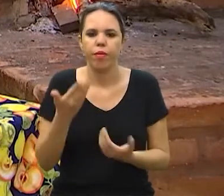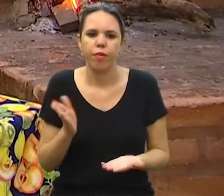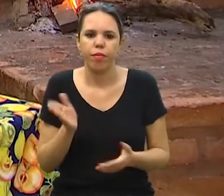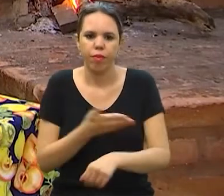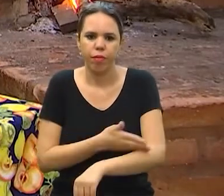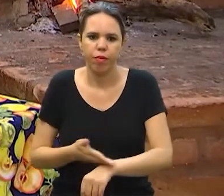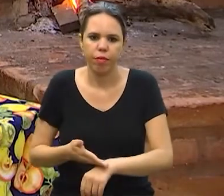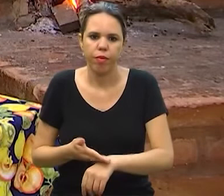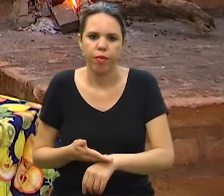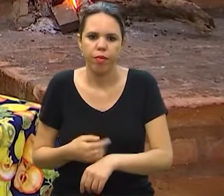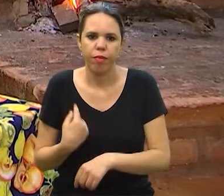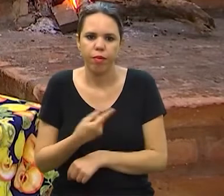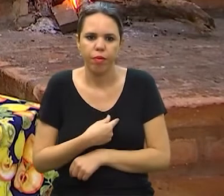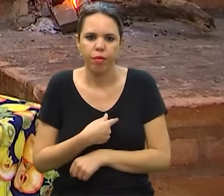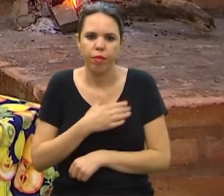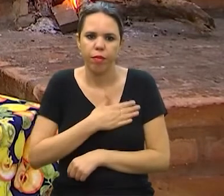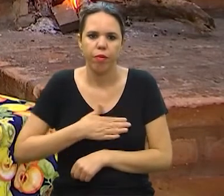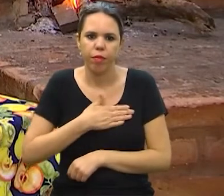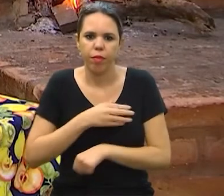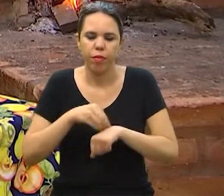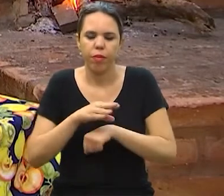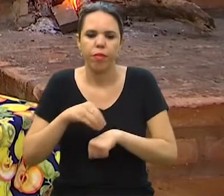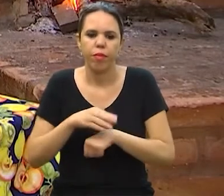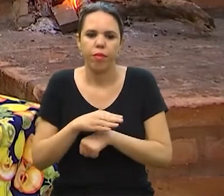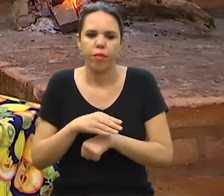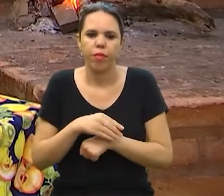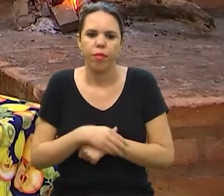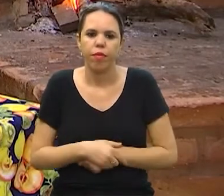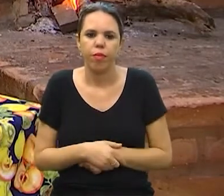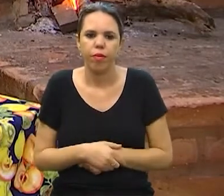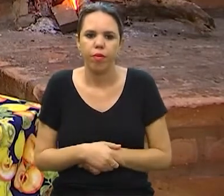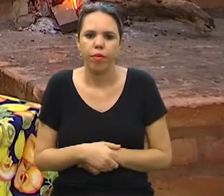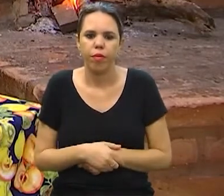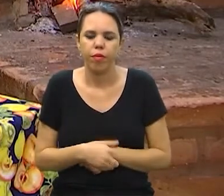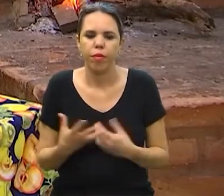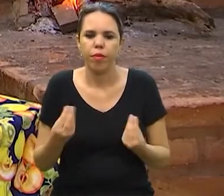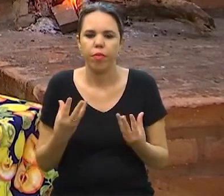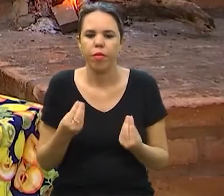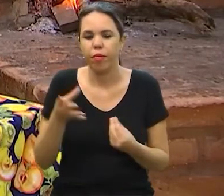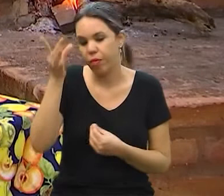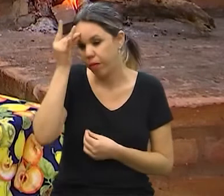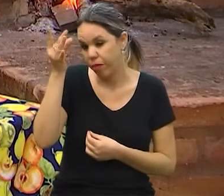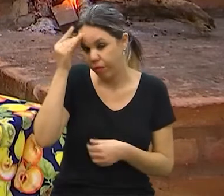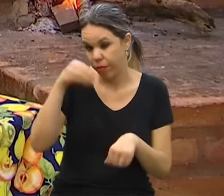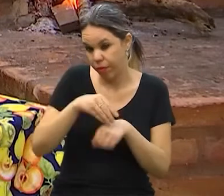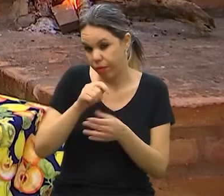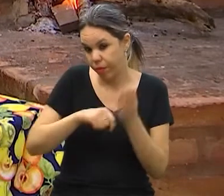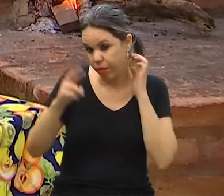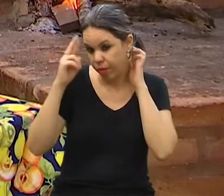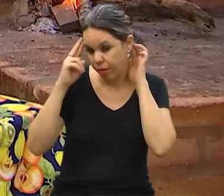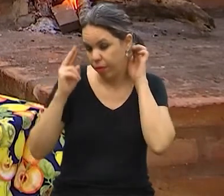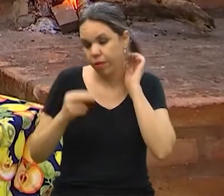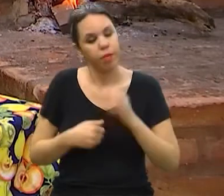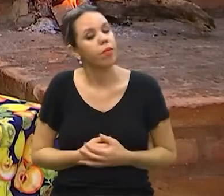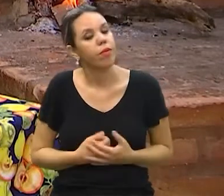já está acostumado. A gente adora passar dicas. Eu fico aqui, né, pegando muitas dicas, né, com o